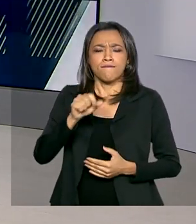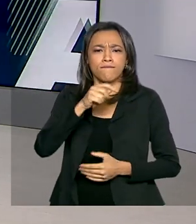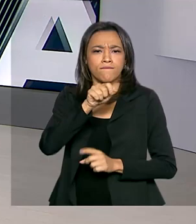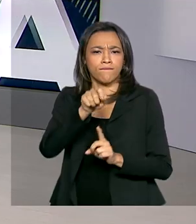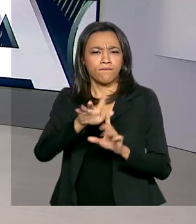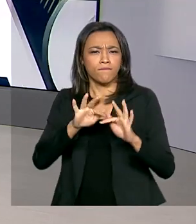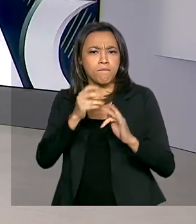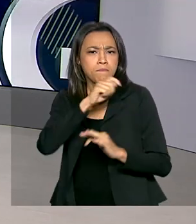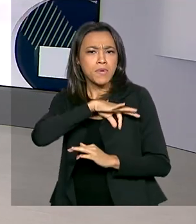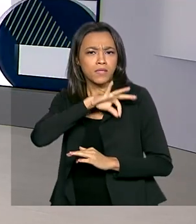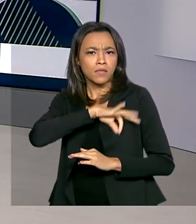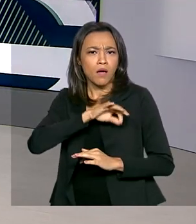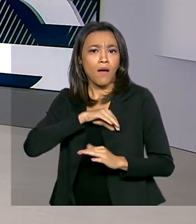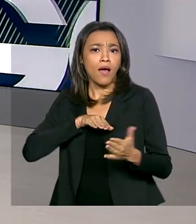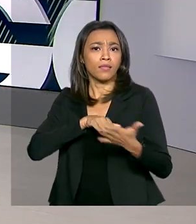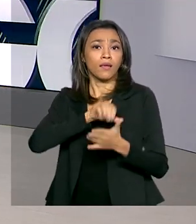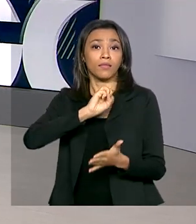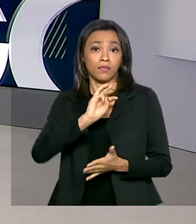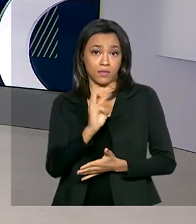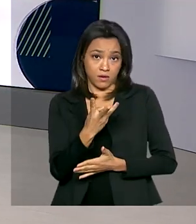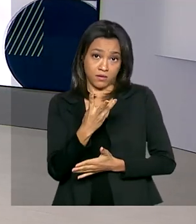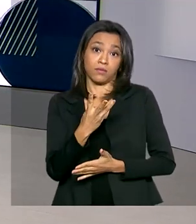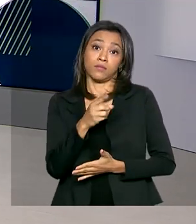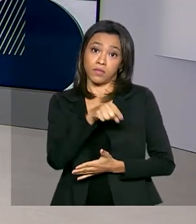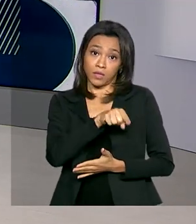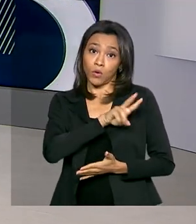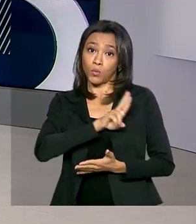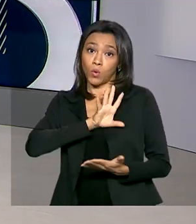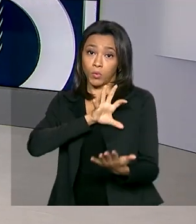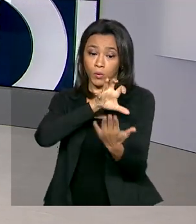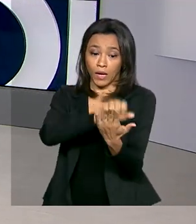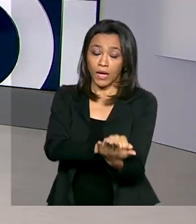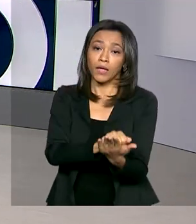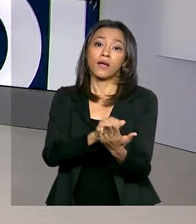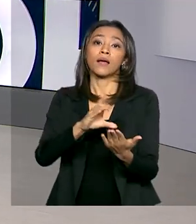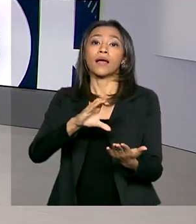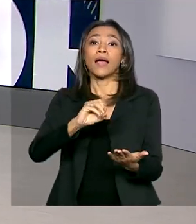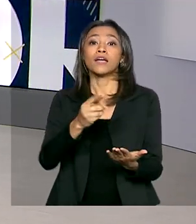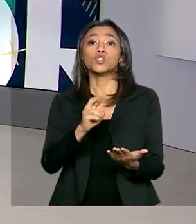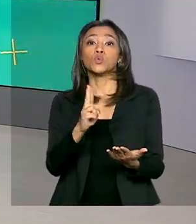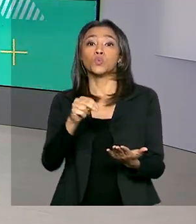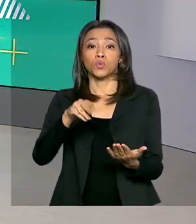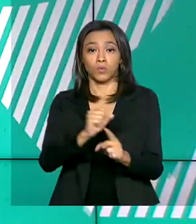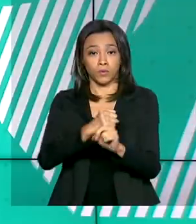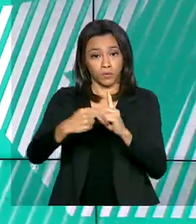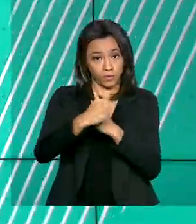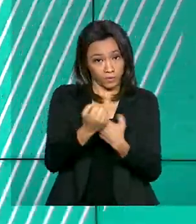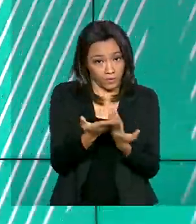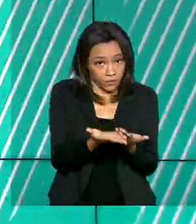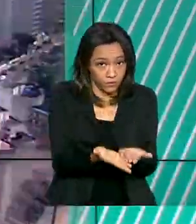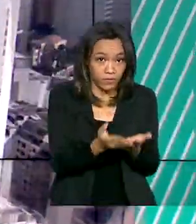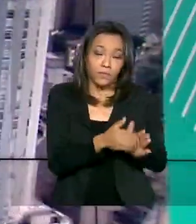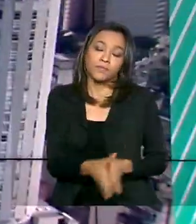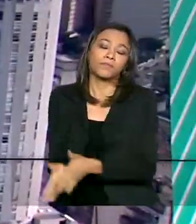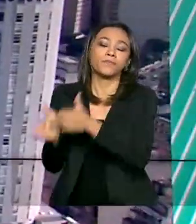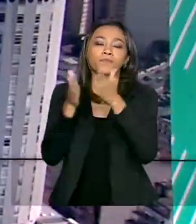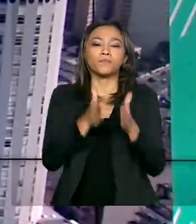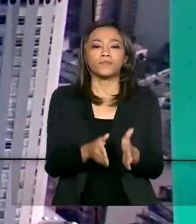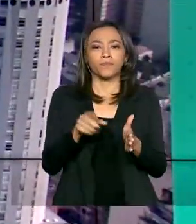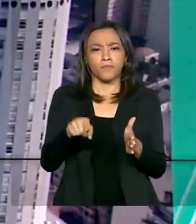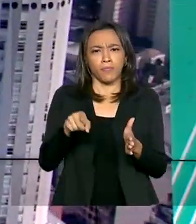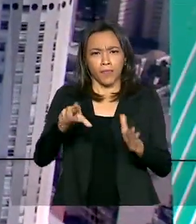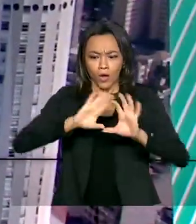de até 3 salários mínimos, incluída no Cadastro Único para Programas Sociais. E as comunidades